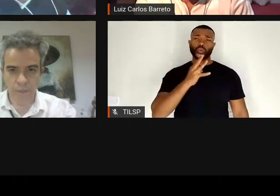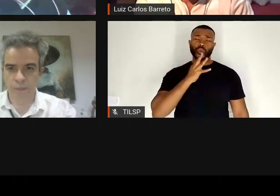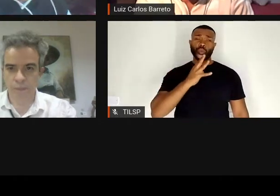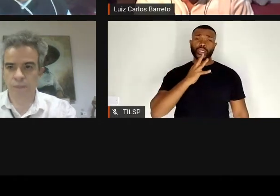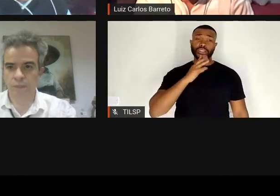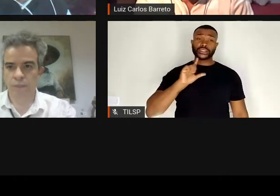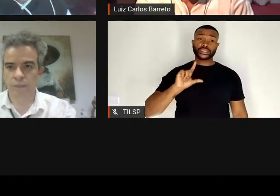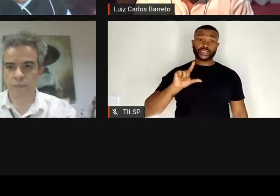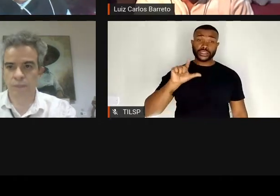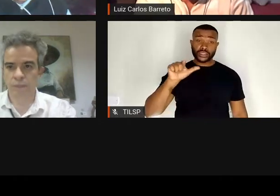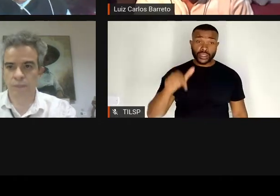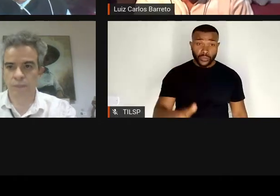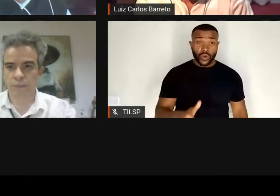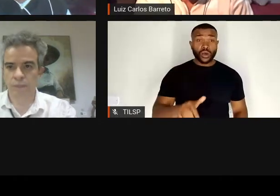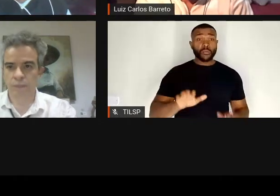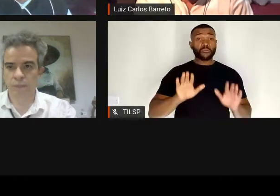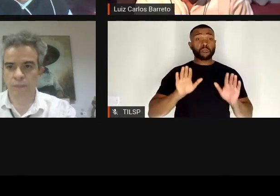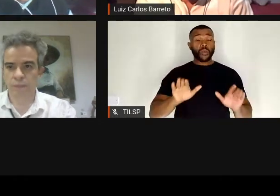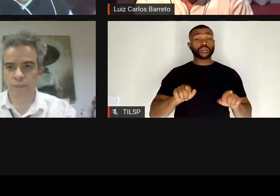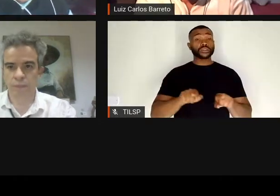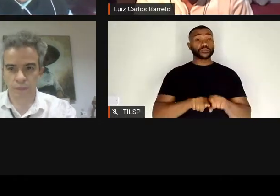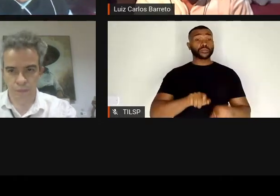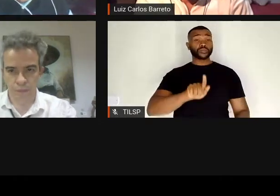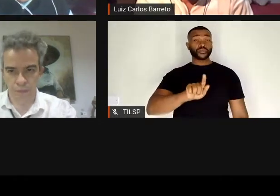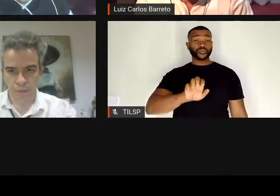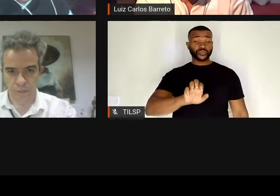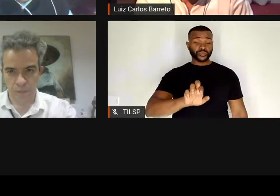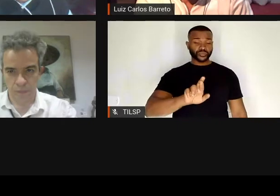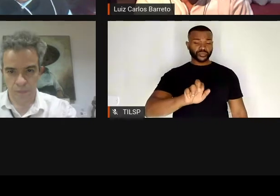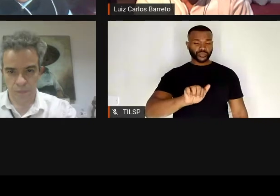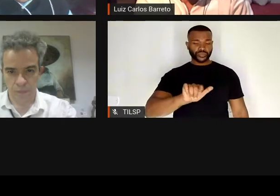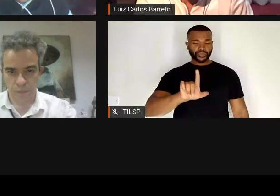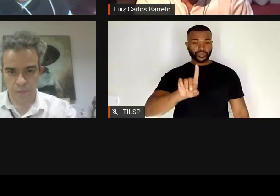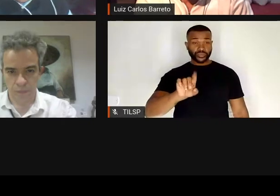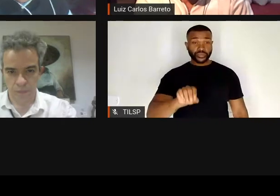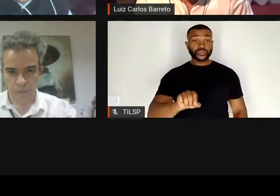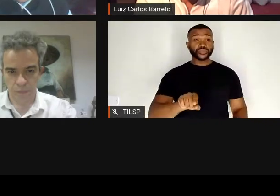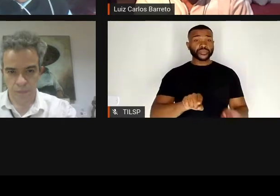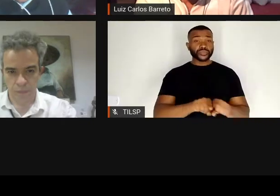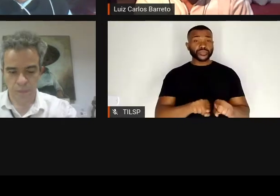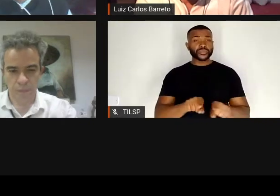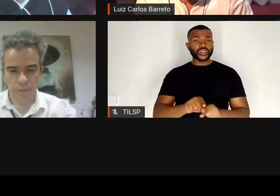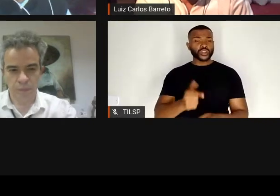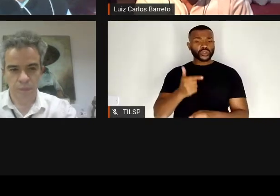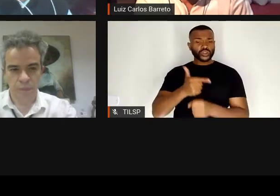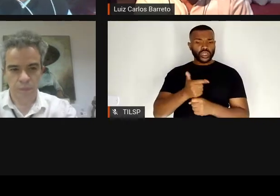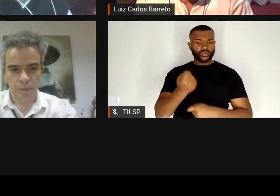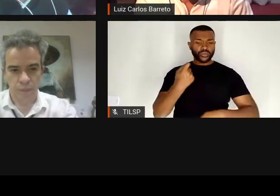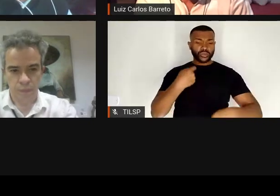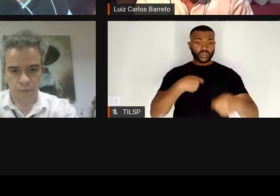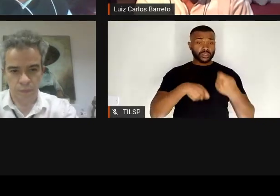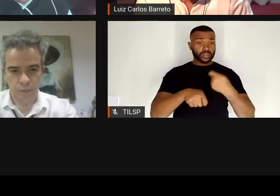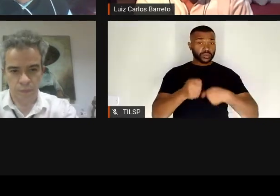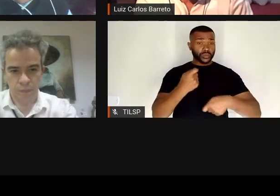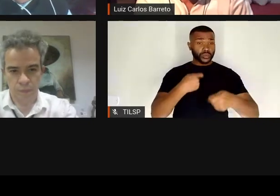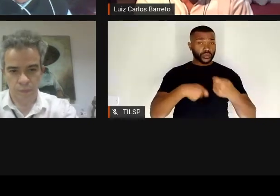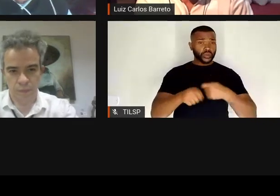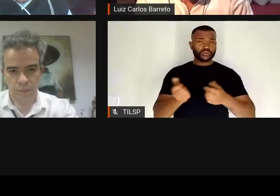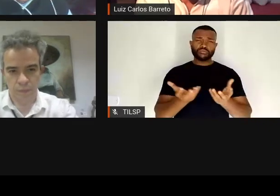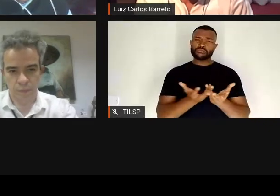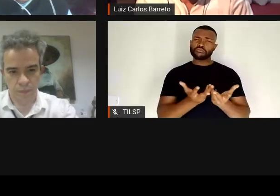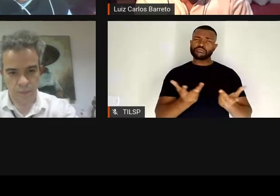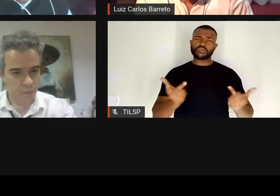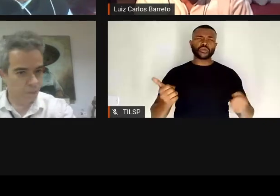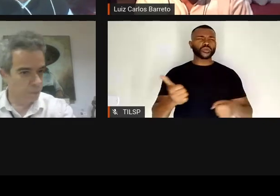minha vivência ali era o Geraldo Viola, era o chefe do laboratório, o Elinor, que era um excelente profissional,